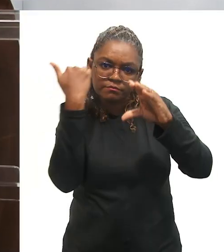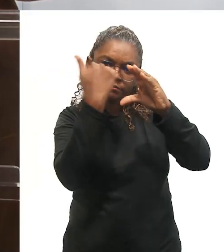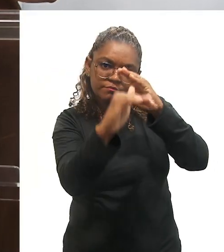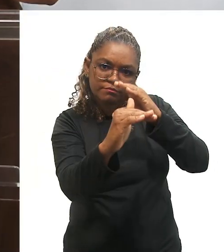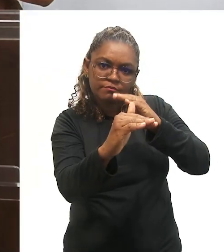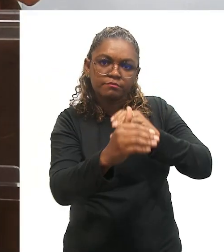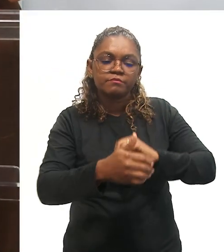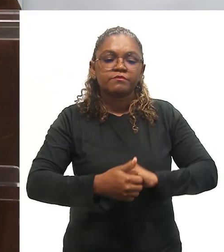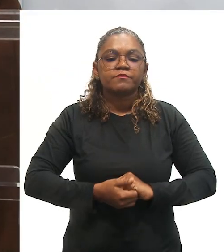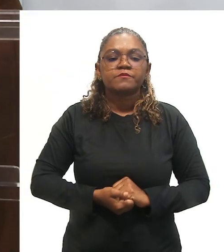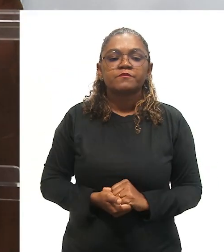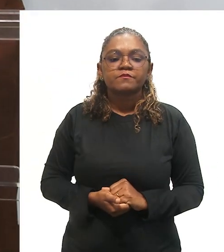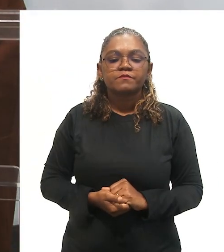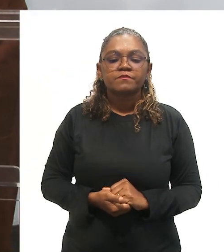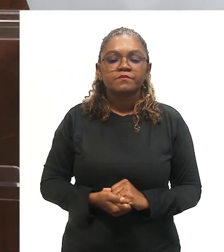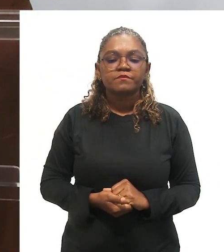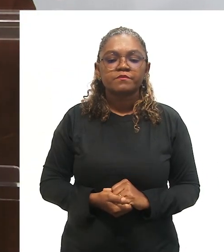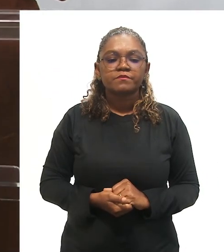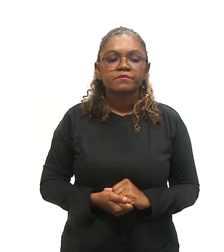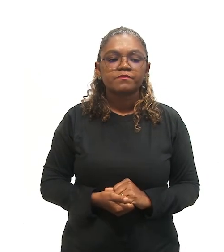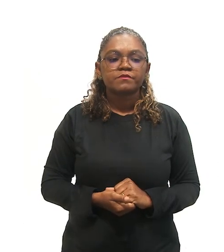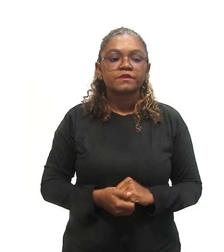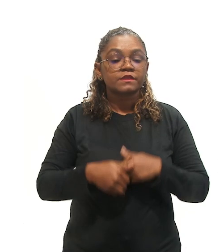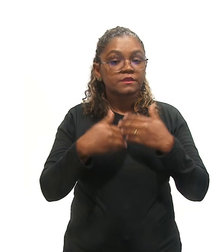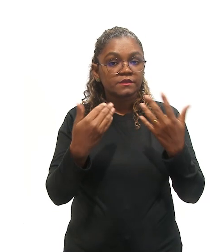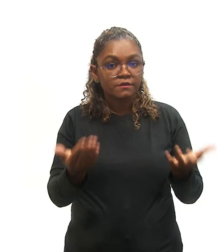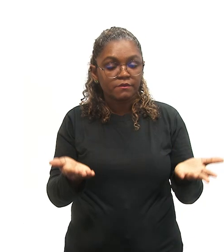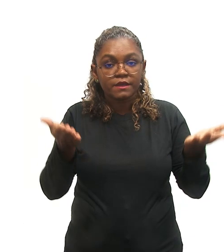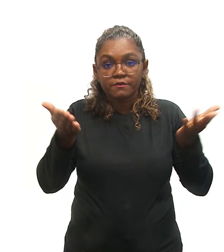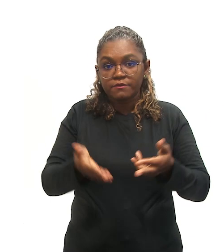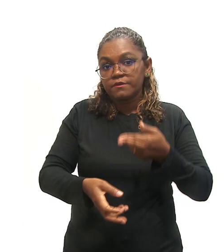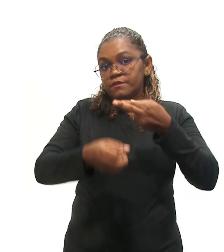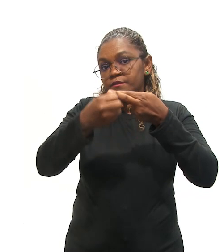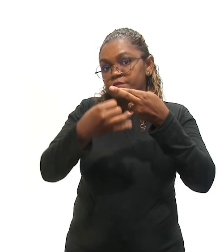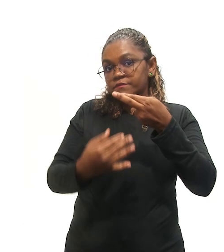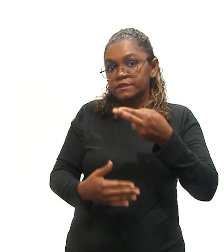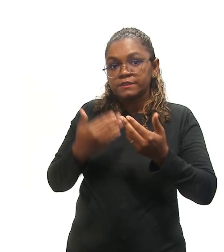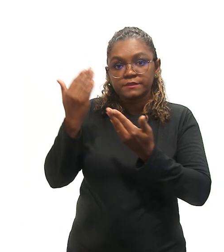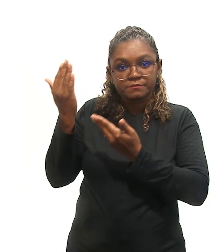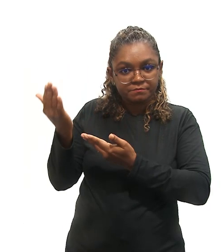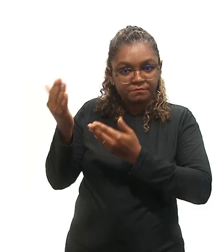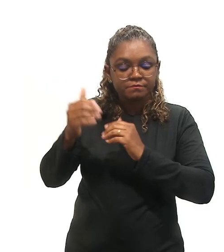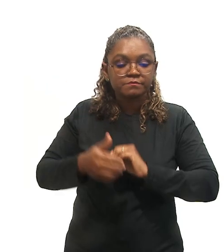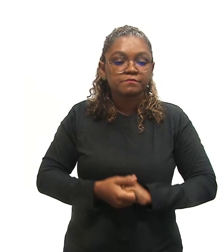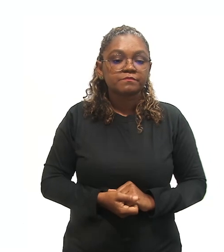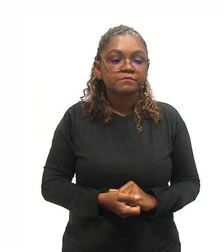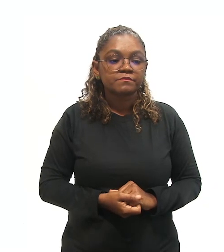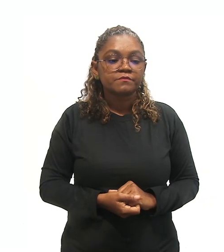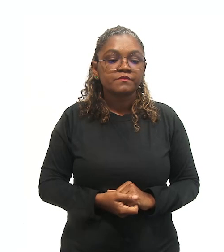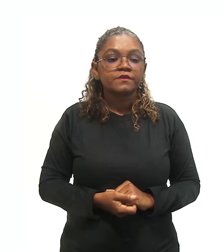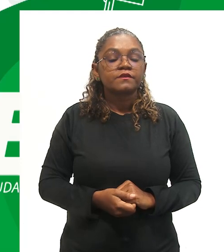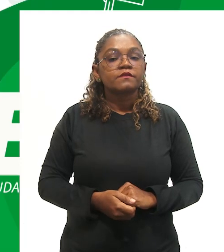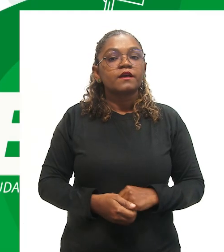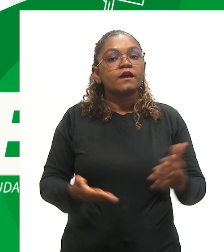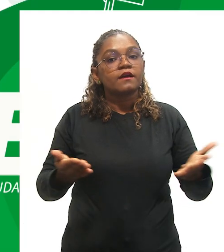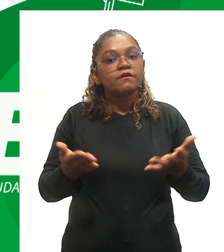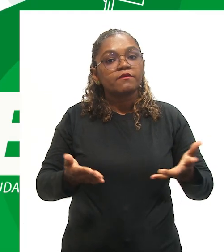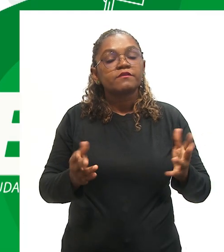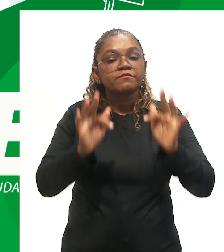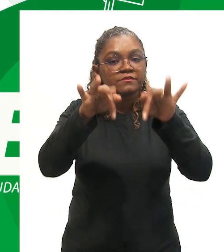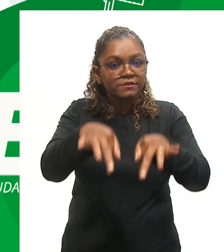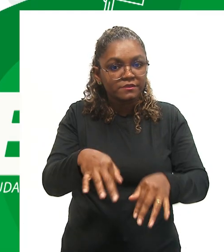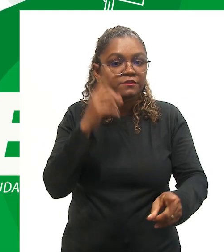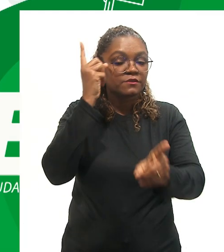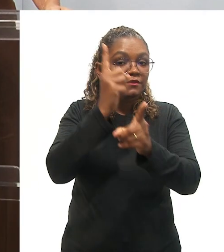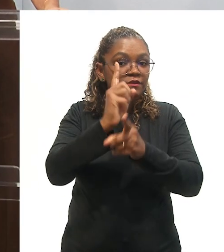sua mensagem lá. Vamos continuar? Temos aqui as nossas referências. Então, caro aluno, ficamos por